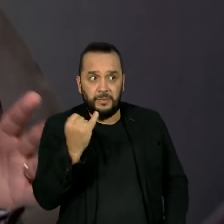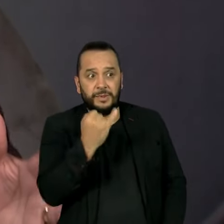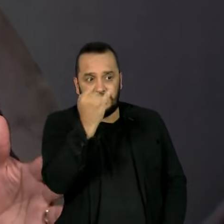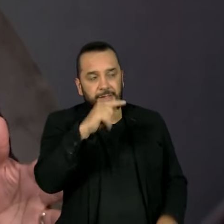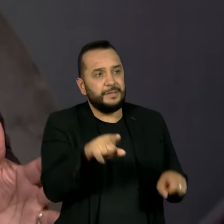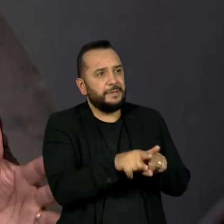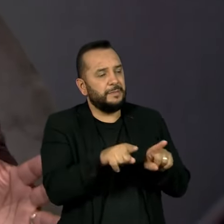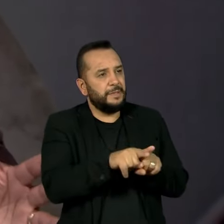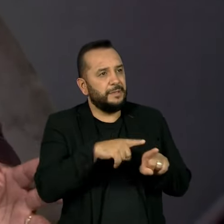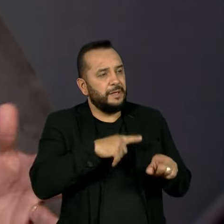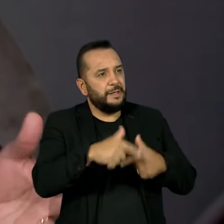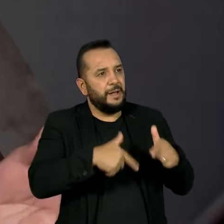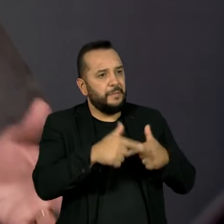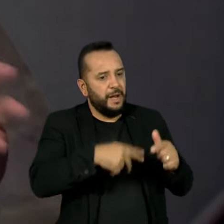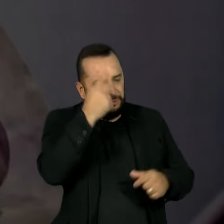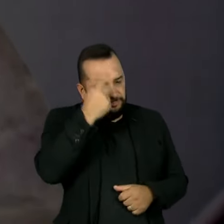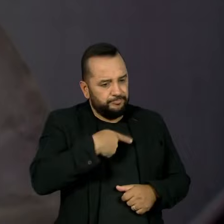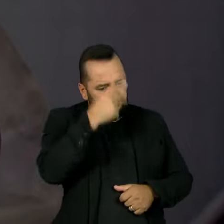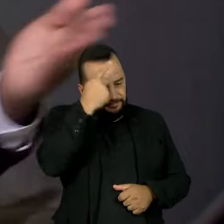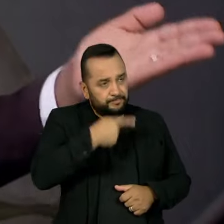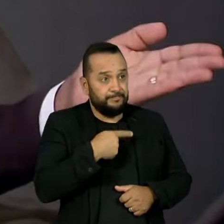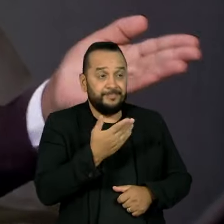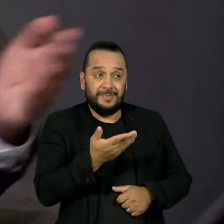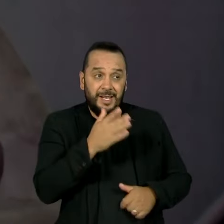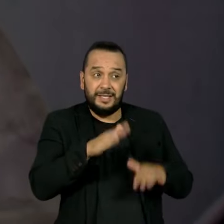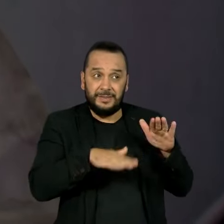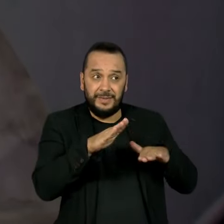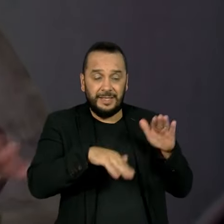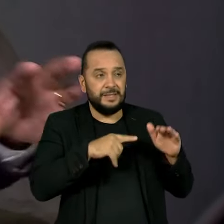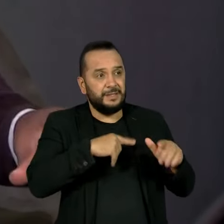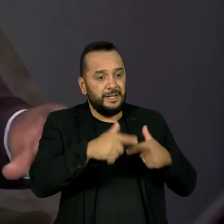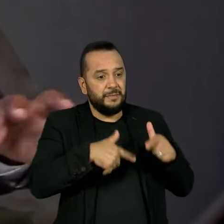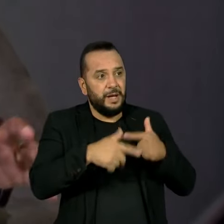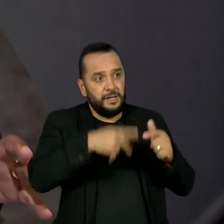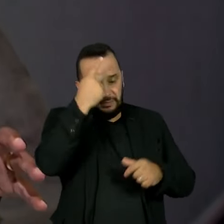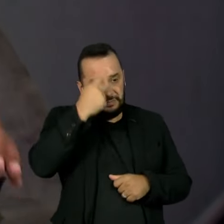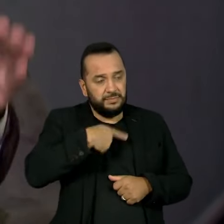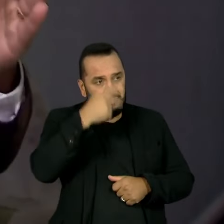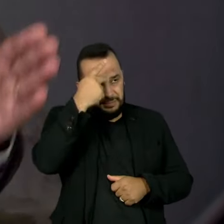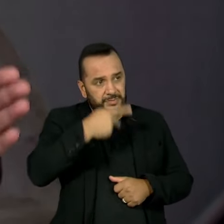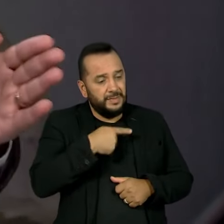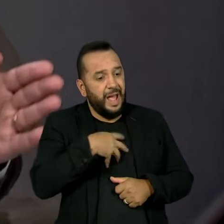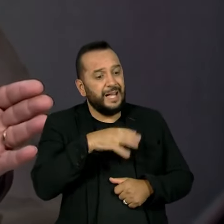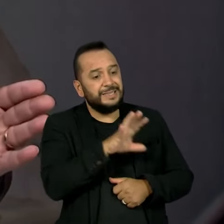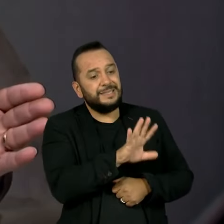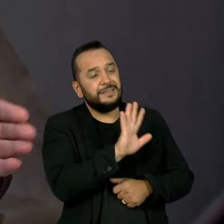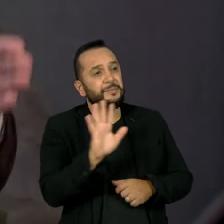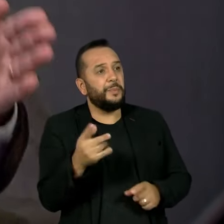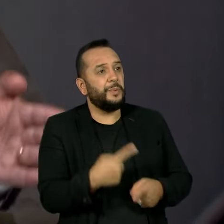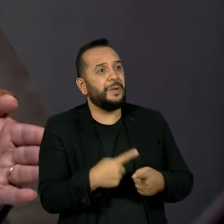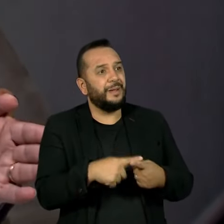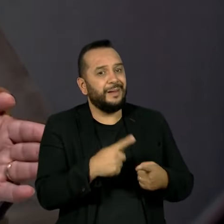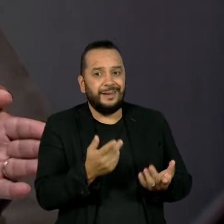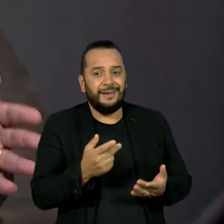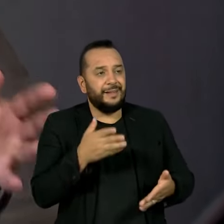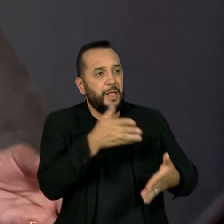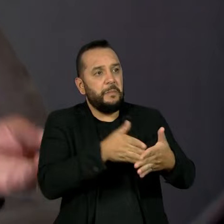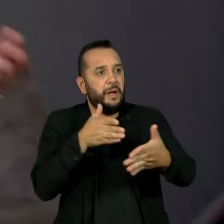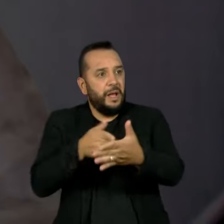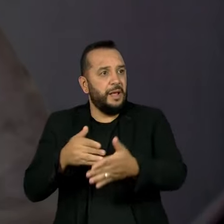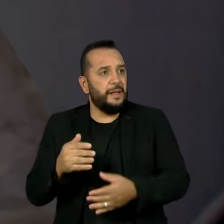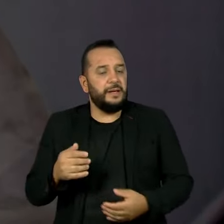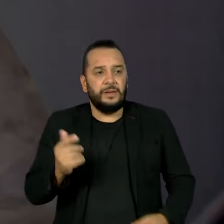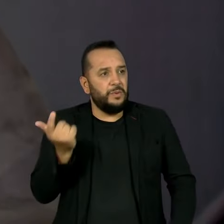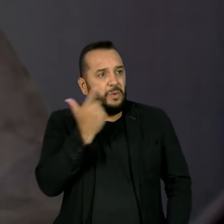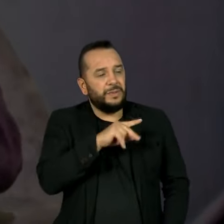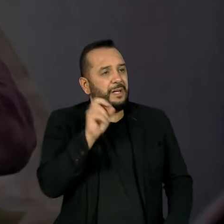tem os informais. E os informais, no mais das vezes, segundo os números, estão nessa situação porque tem uma barreira ou tem limites para